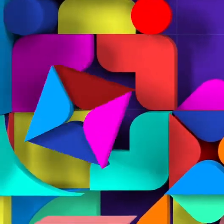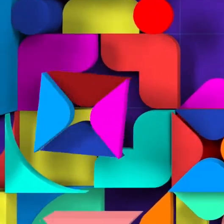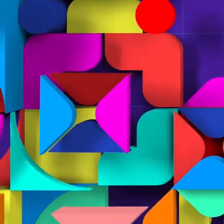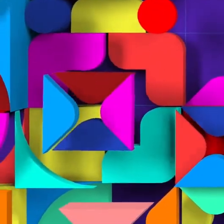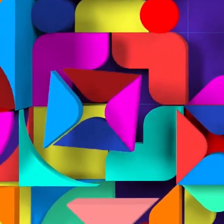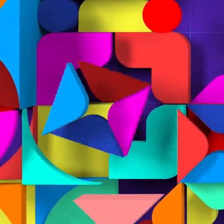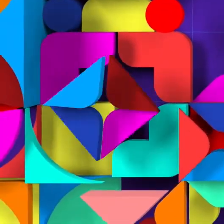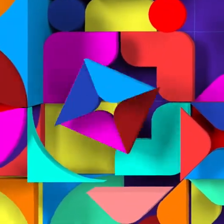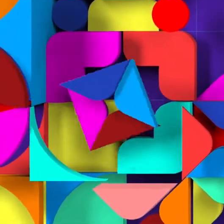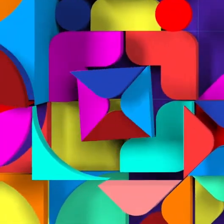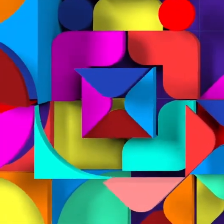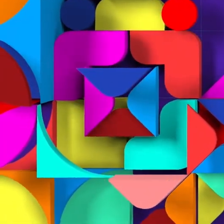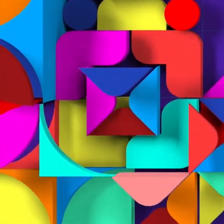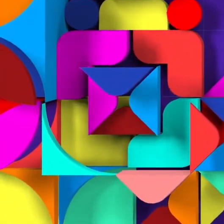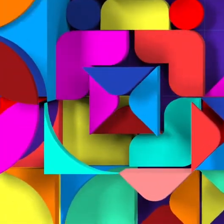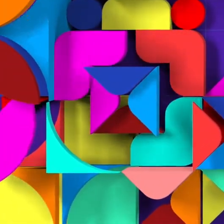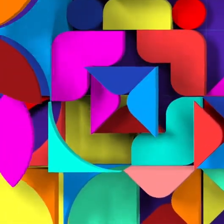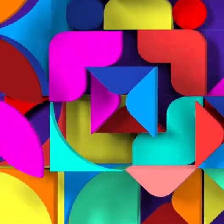Música